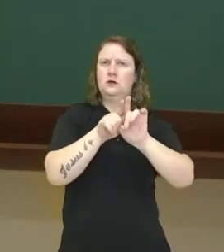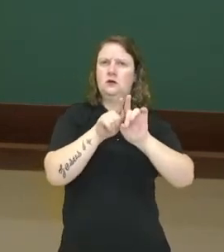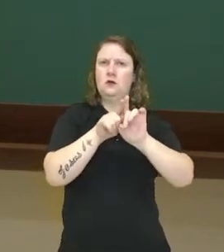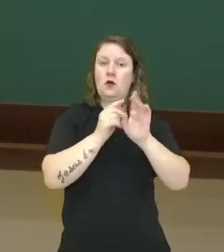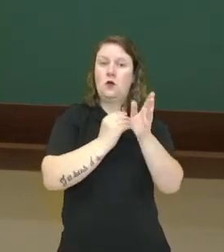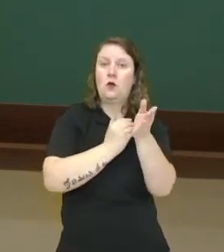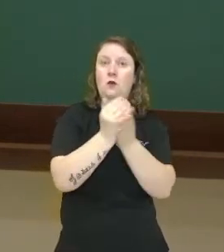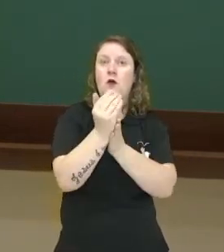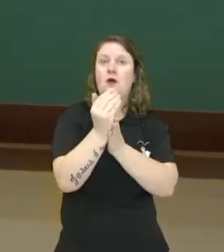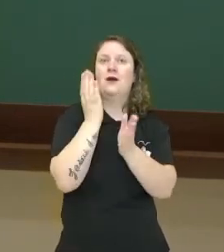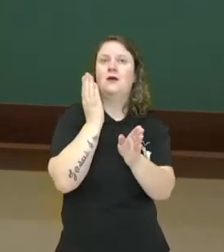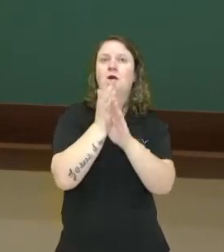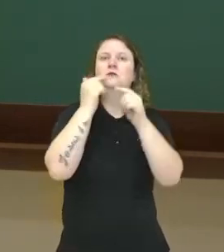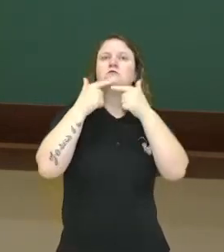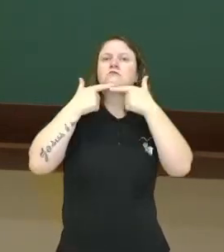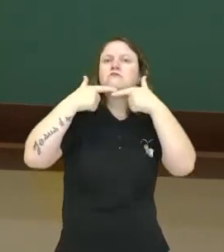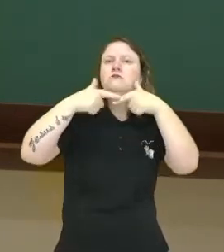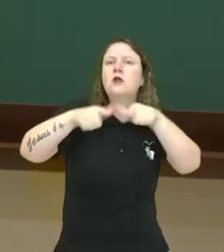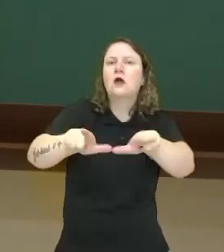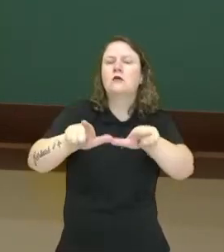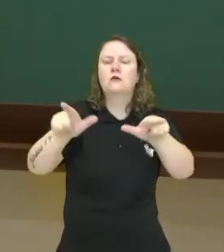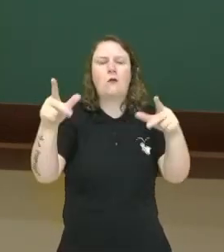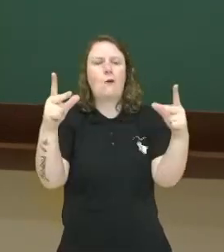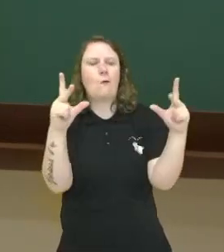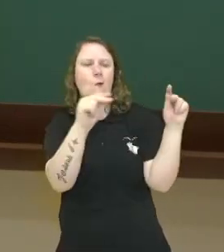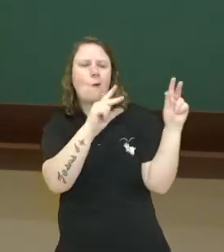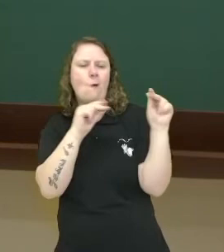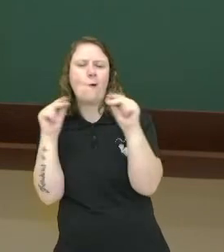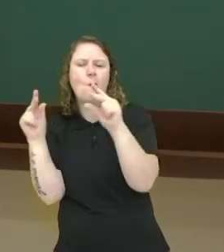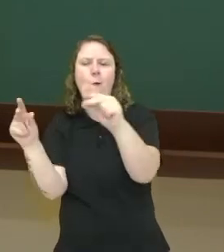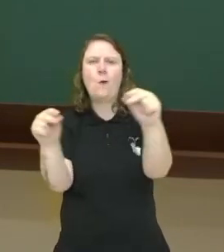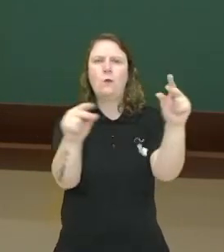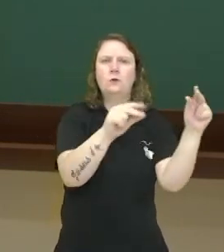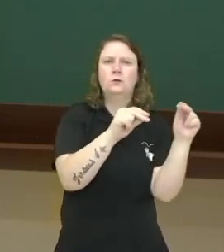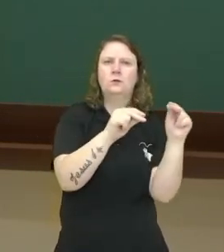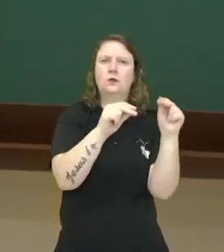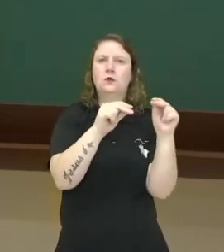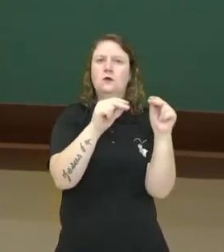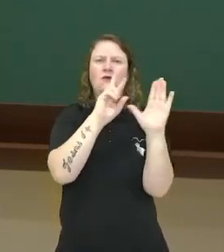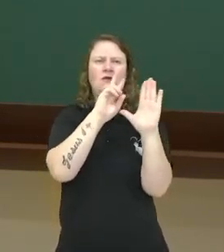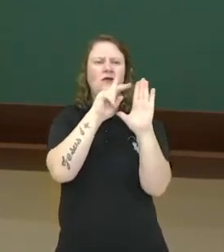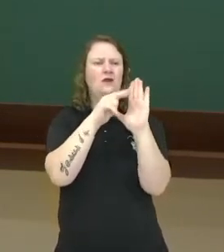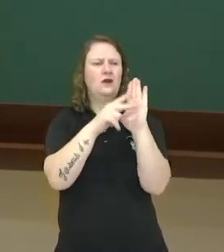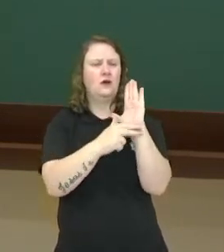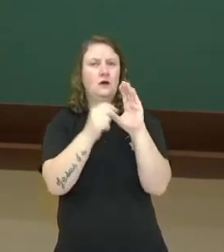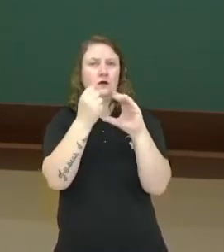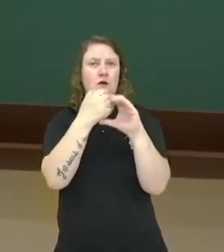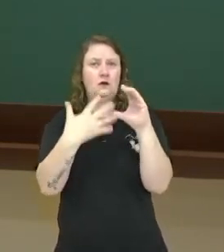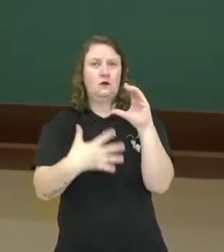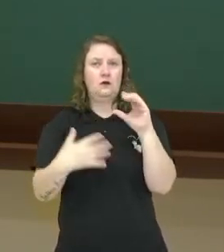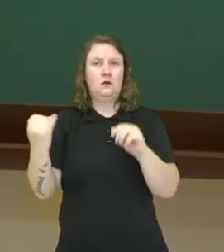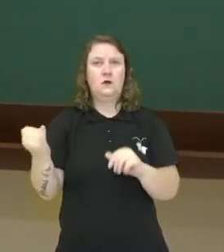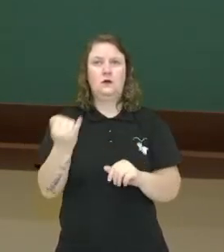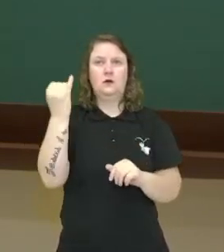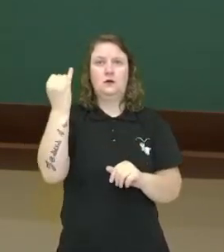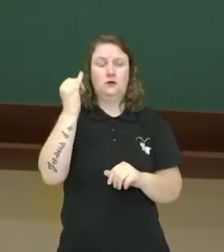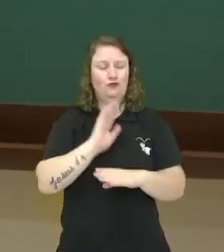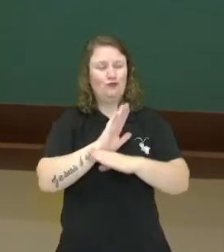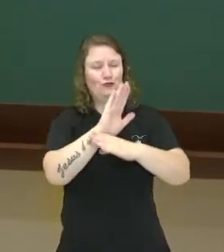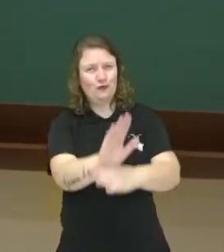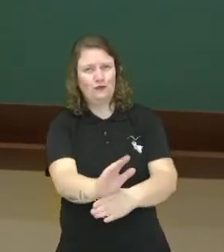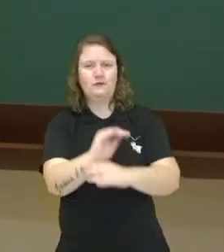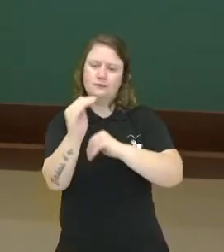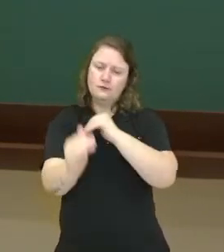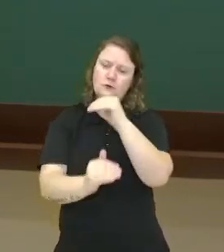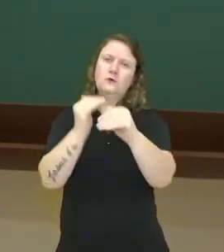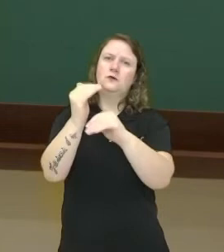né? Então vejam quantas questões importantes envolvendo a educação que contribuem para o desenvolvimento do país. E